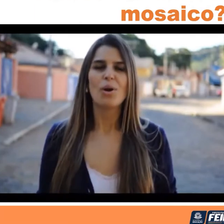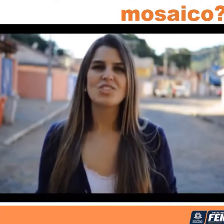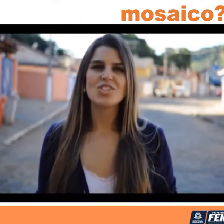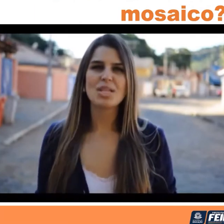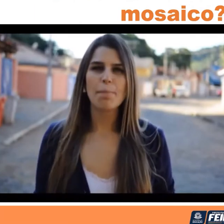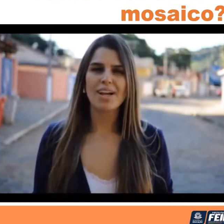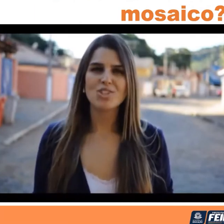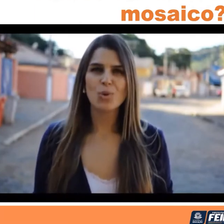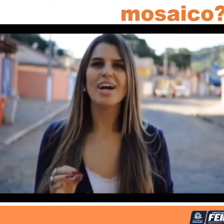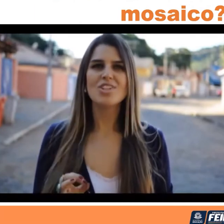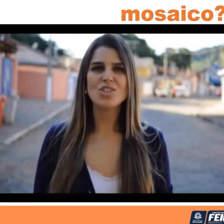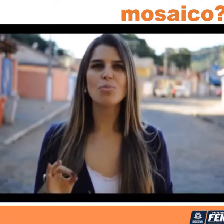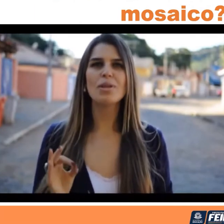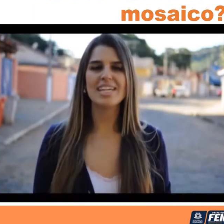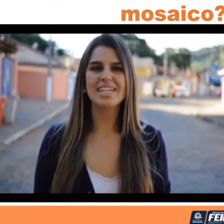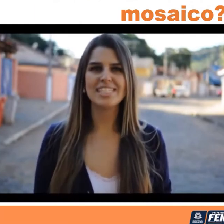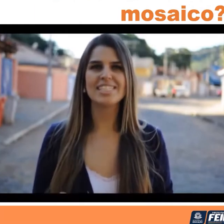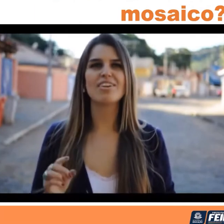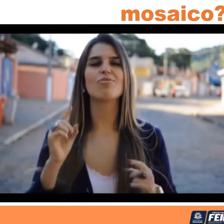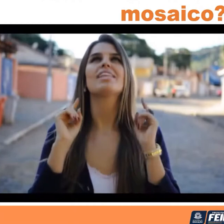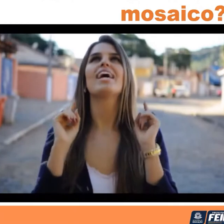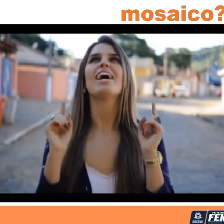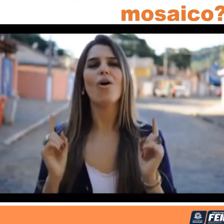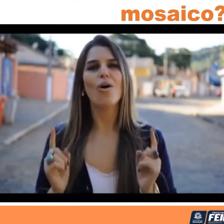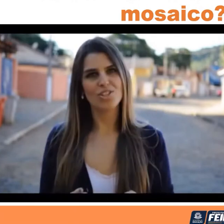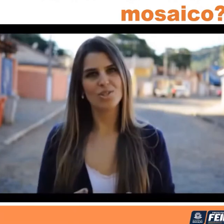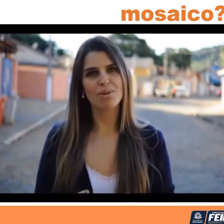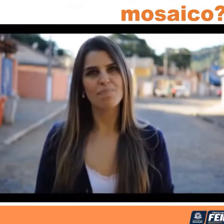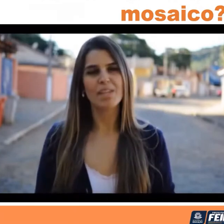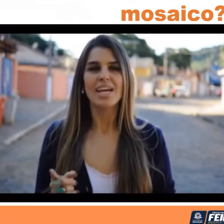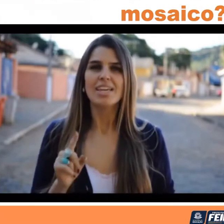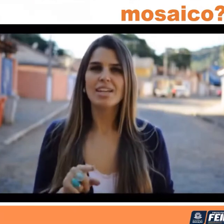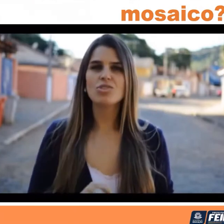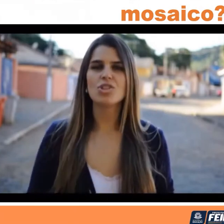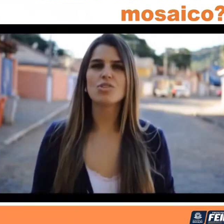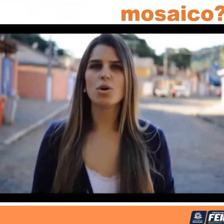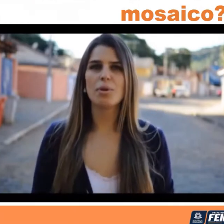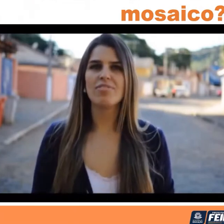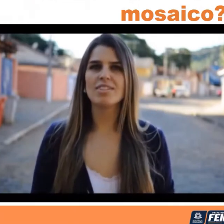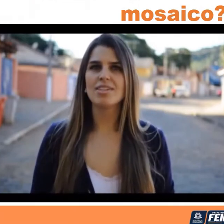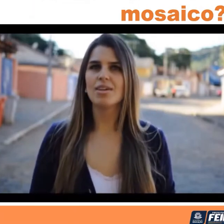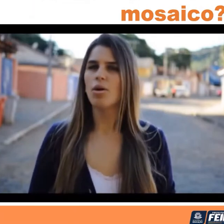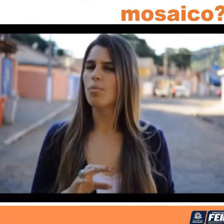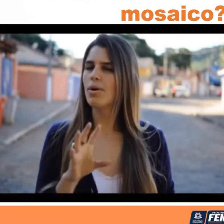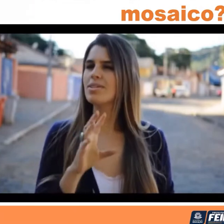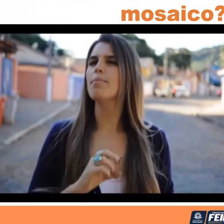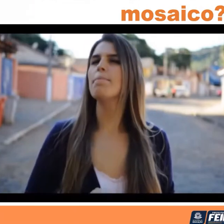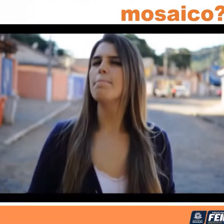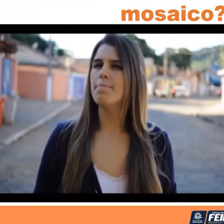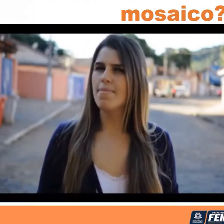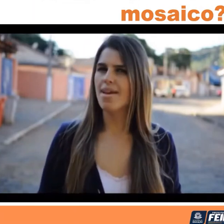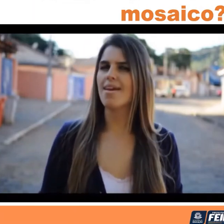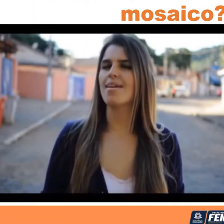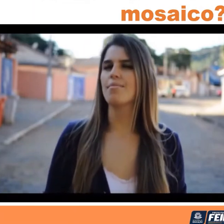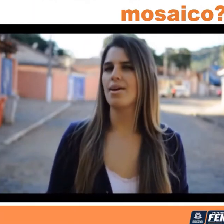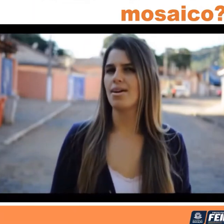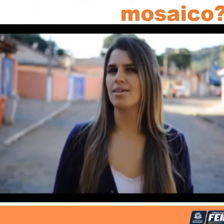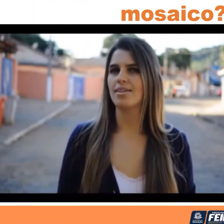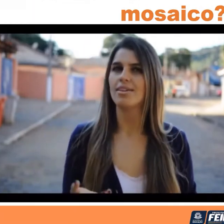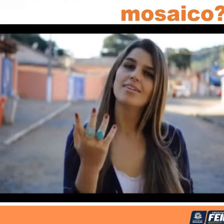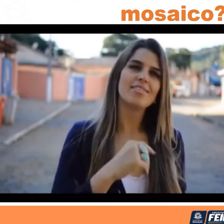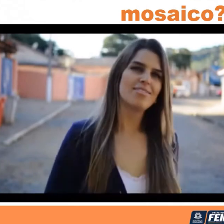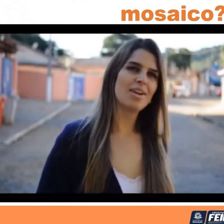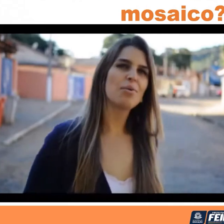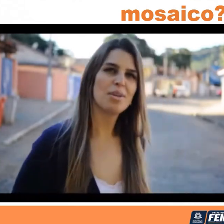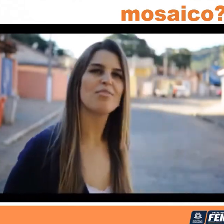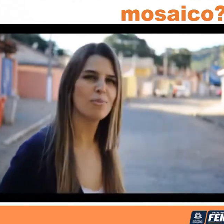Então, o artista plástico Ângelo Milani teve uma ideia ótima e ele utilizou para fazer uma coisa bem